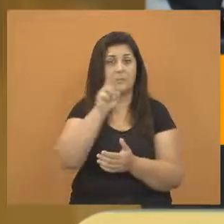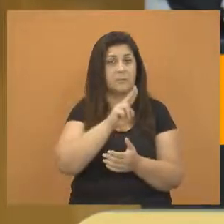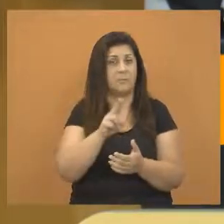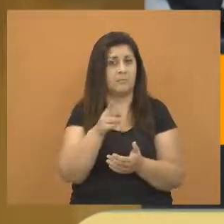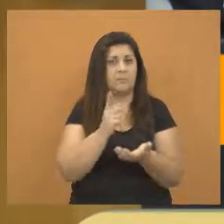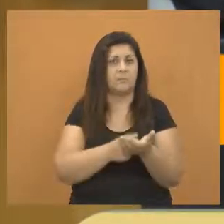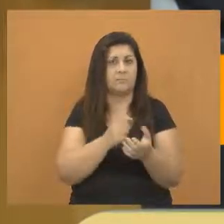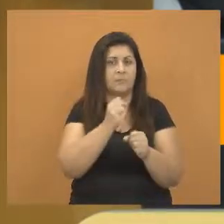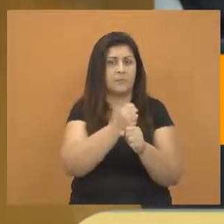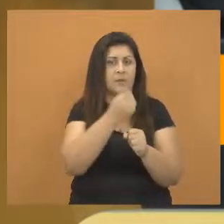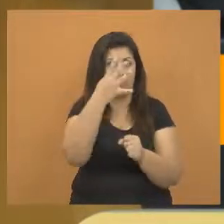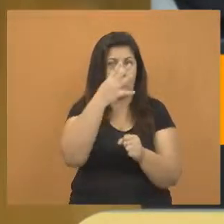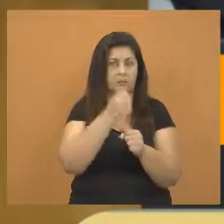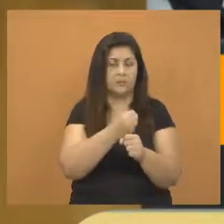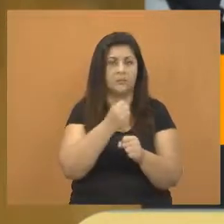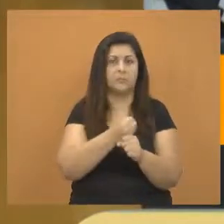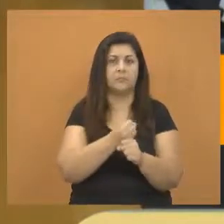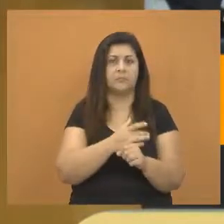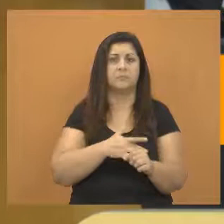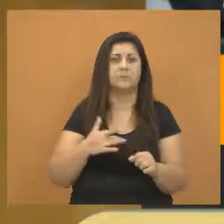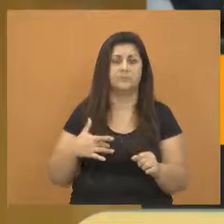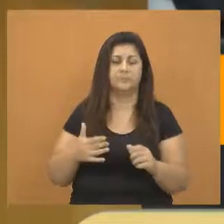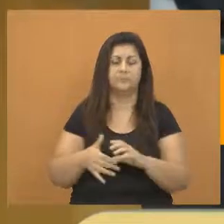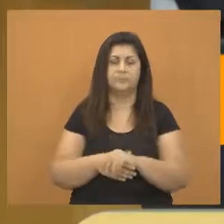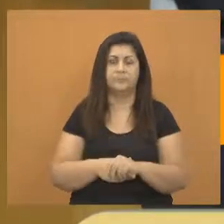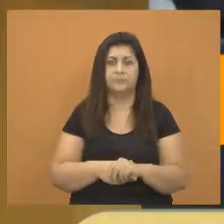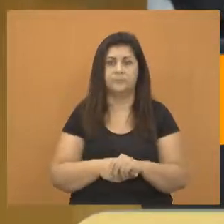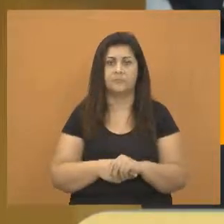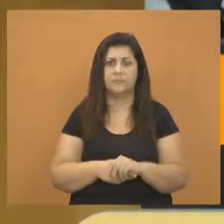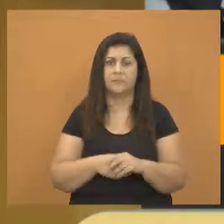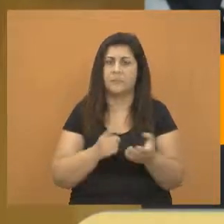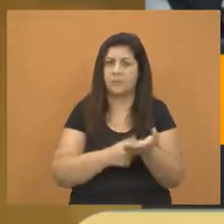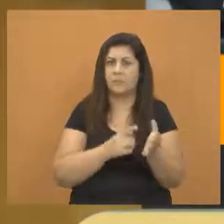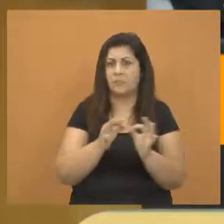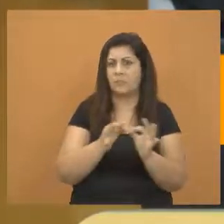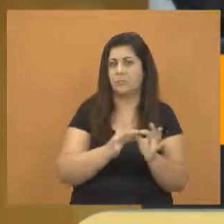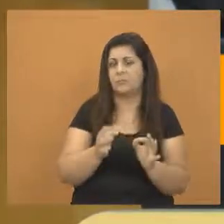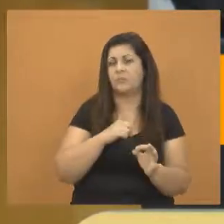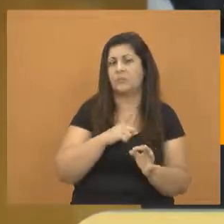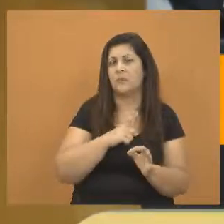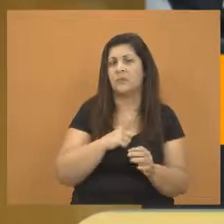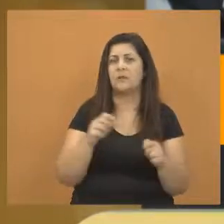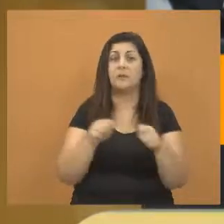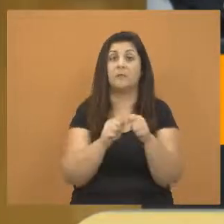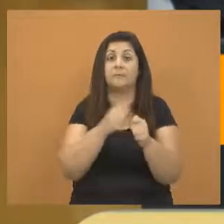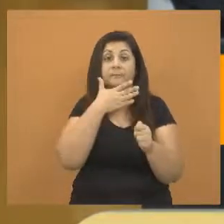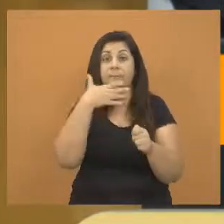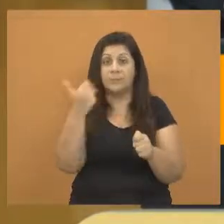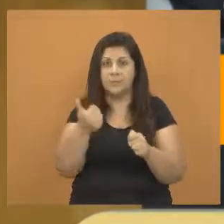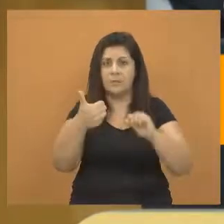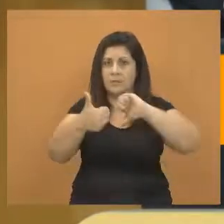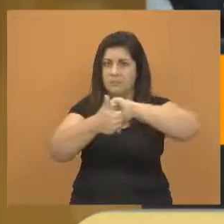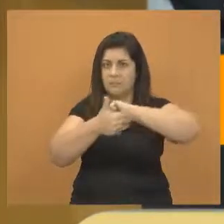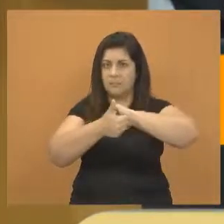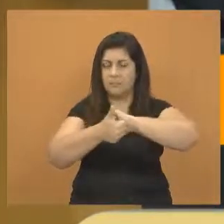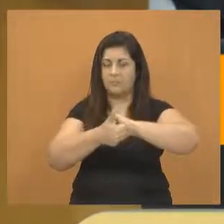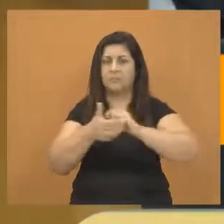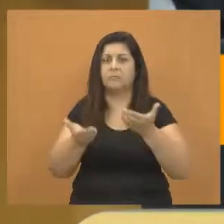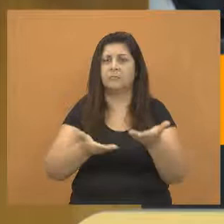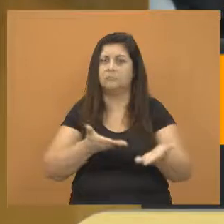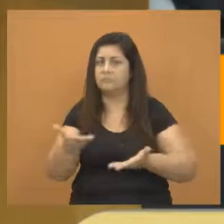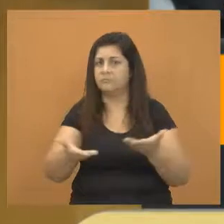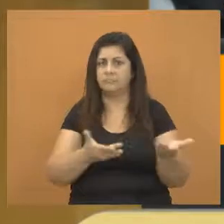próximos 4 anos. E dentre os projetos estruturantes estão melhoria da qualidade dos serviços de